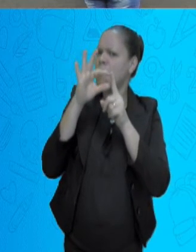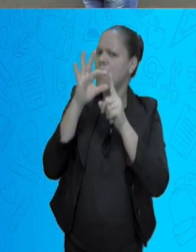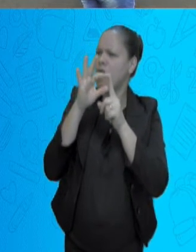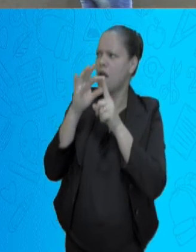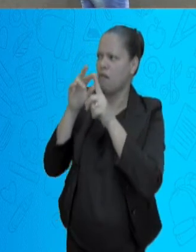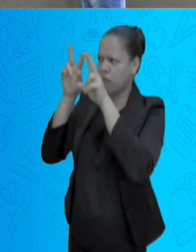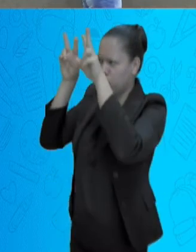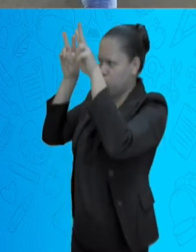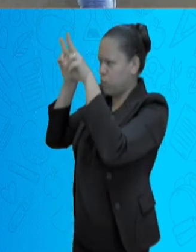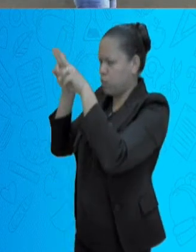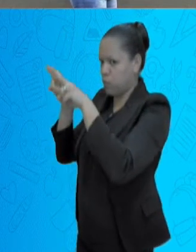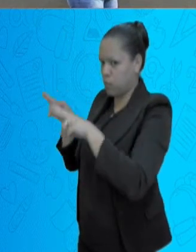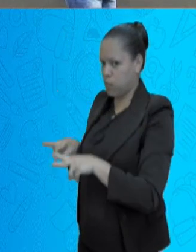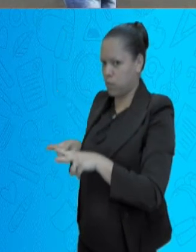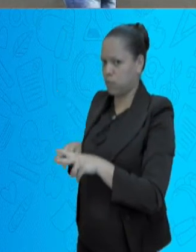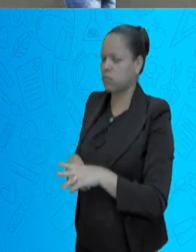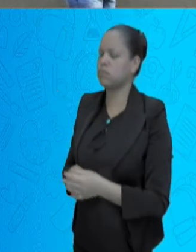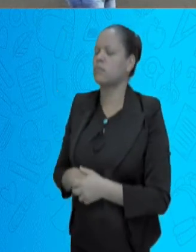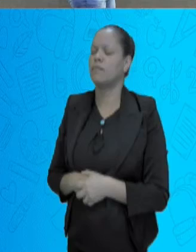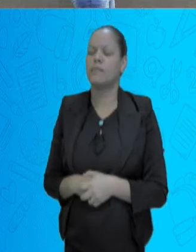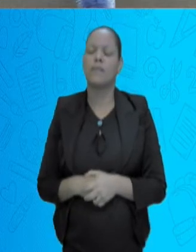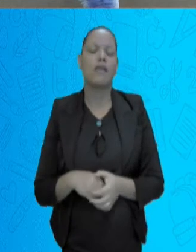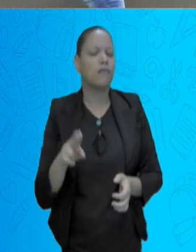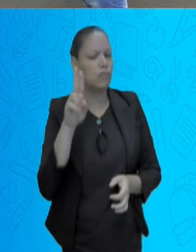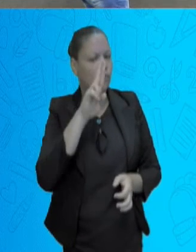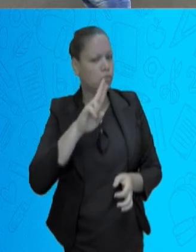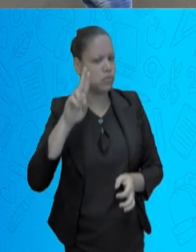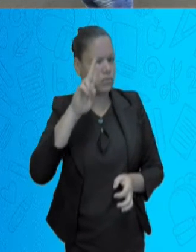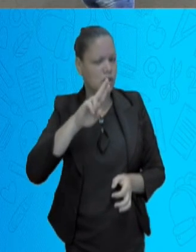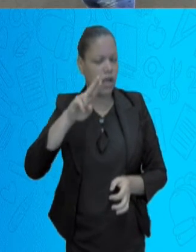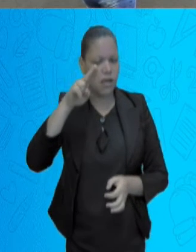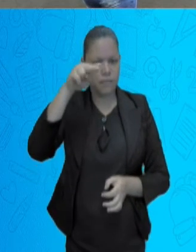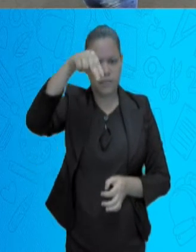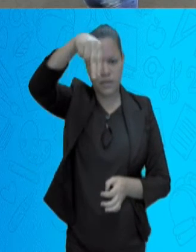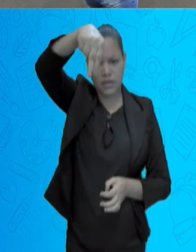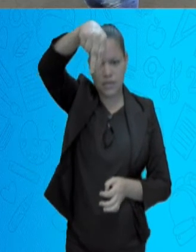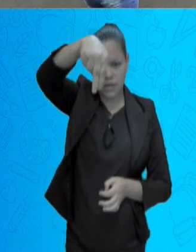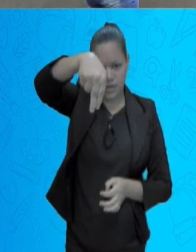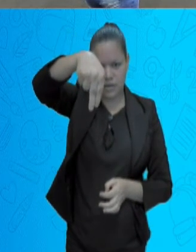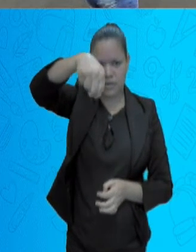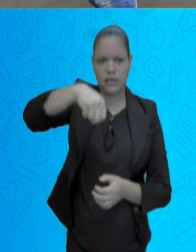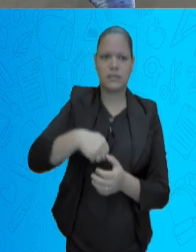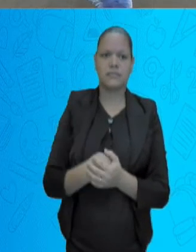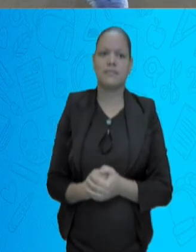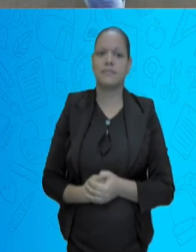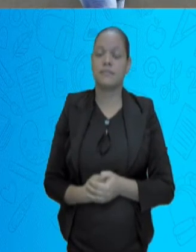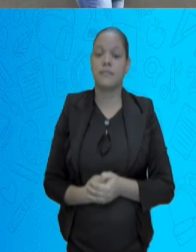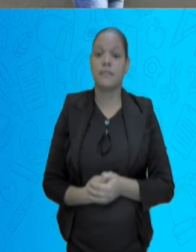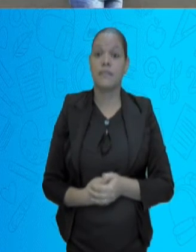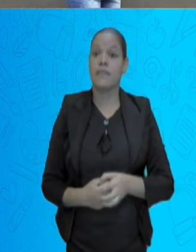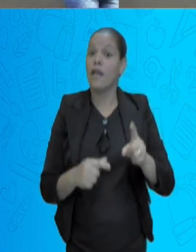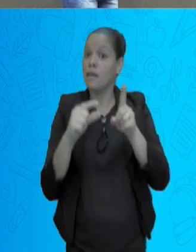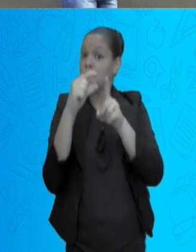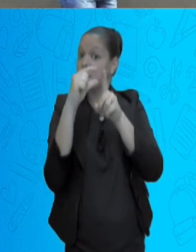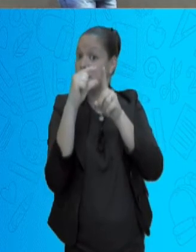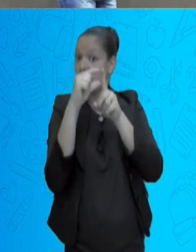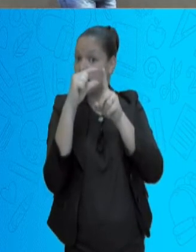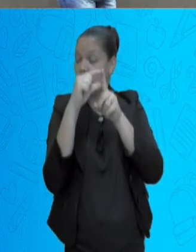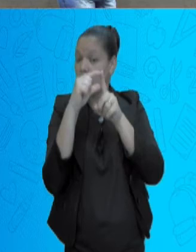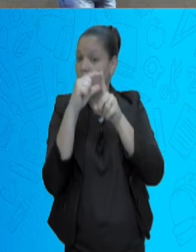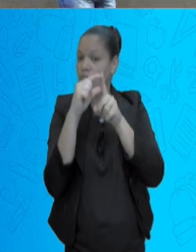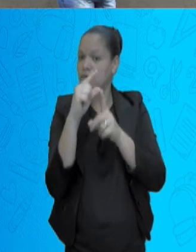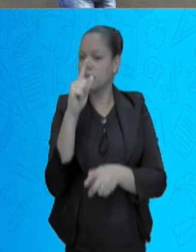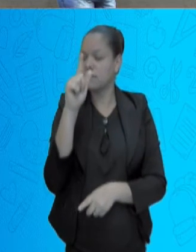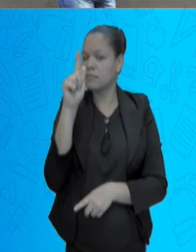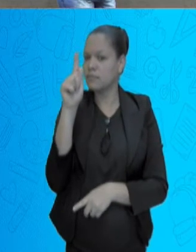usar N, vento. Agora, grande, grande. Eu vou